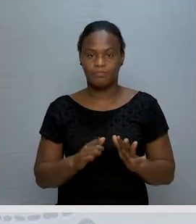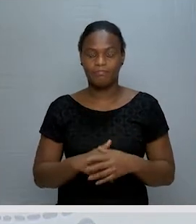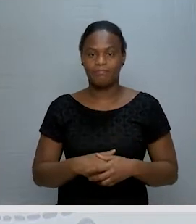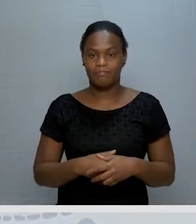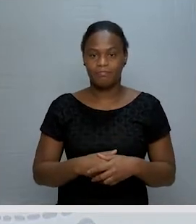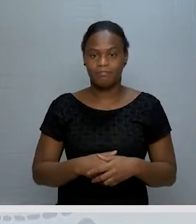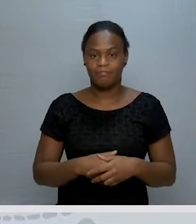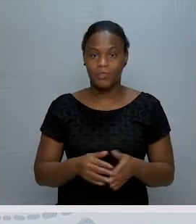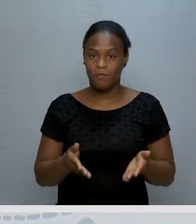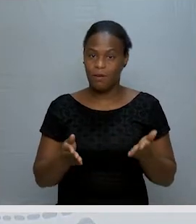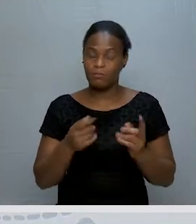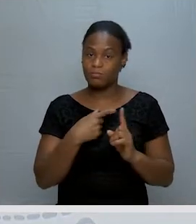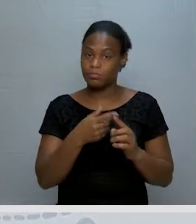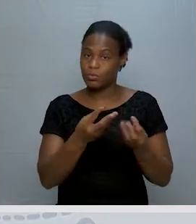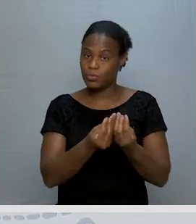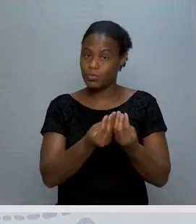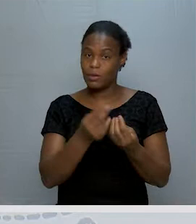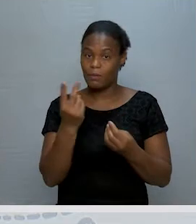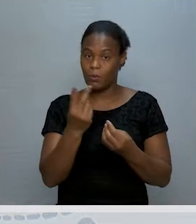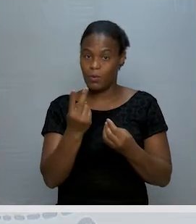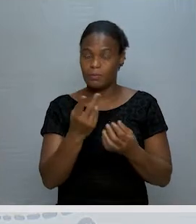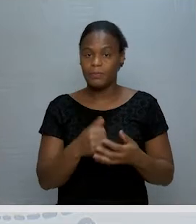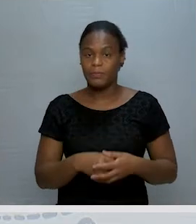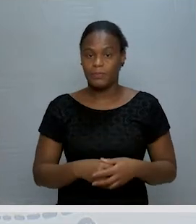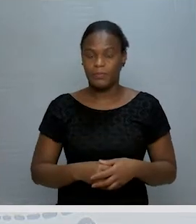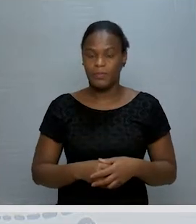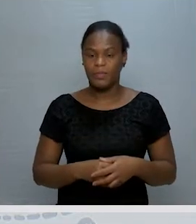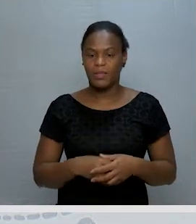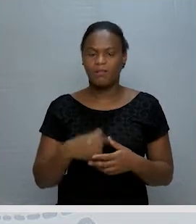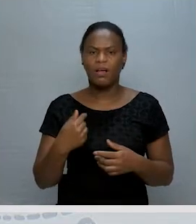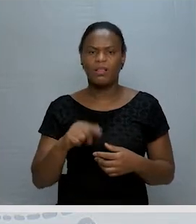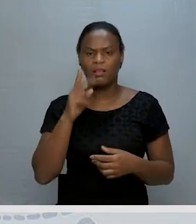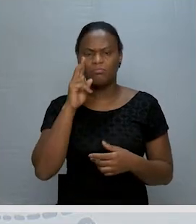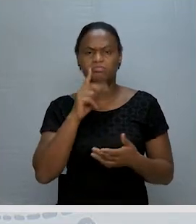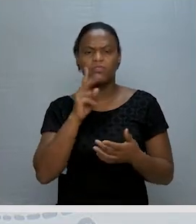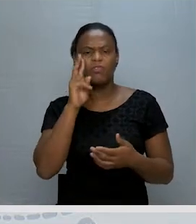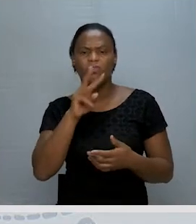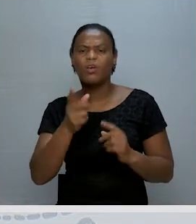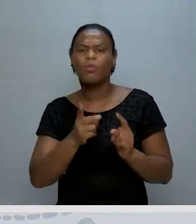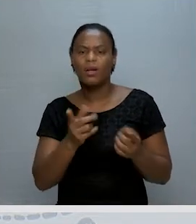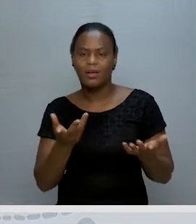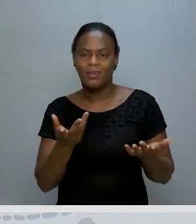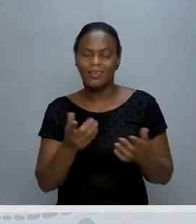mais 1/5. Vamos somar essas duas partes. O que é que estão a notar?